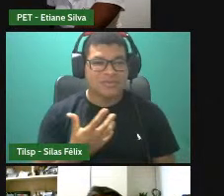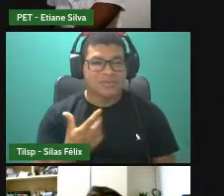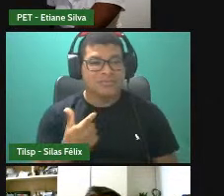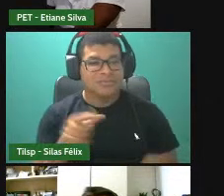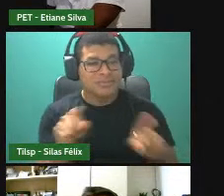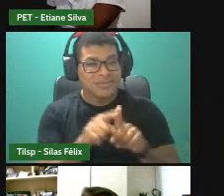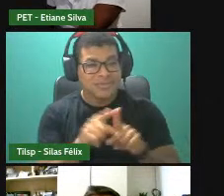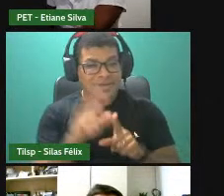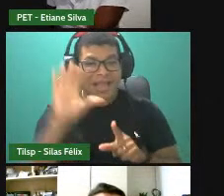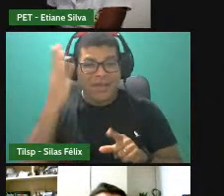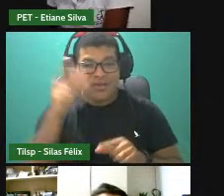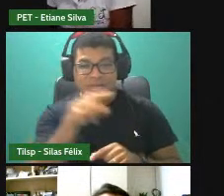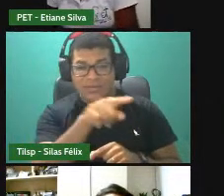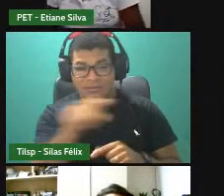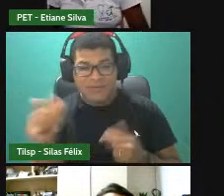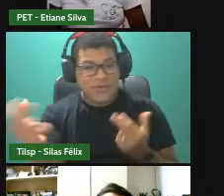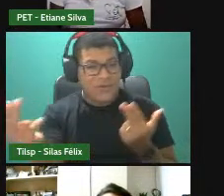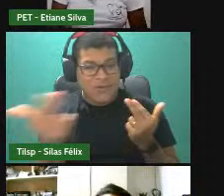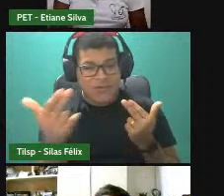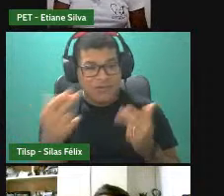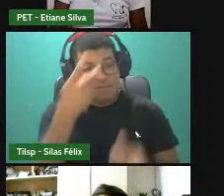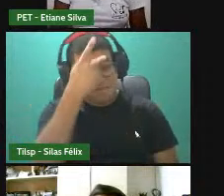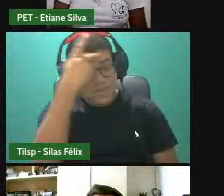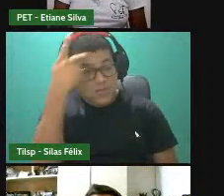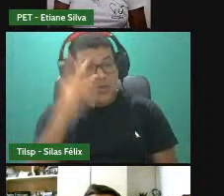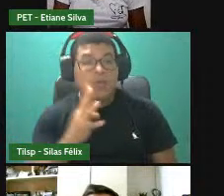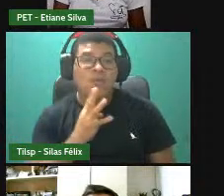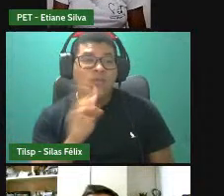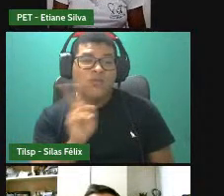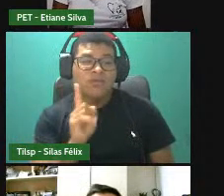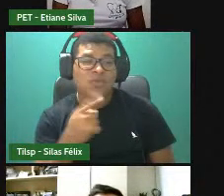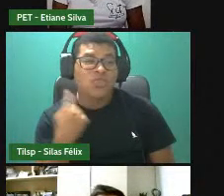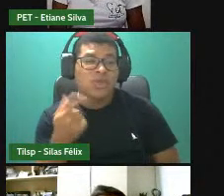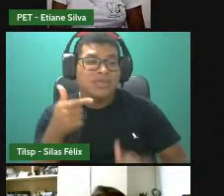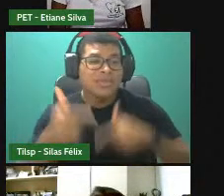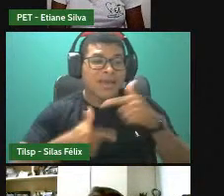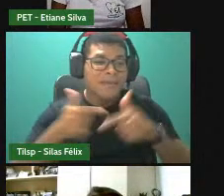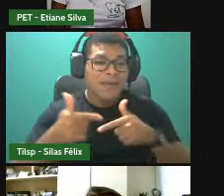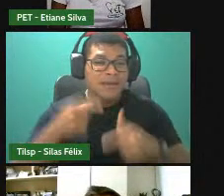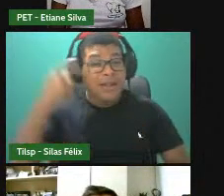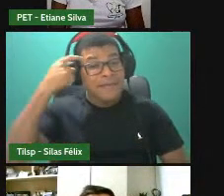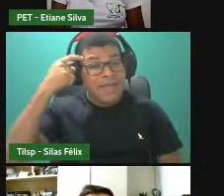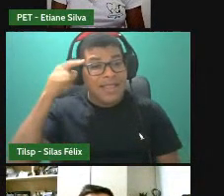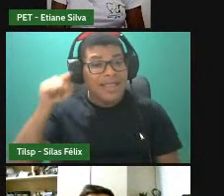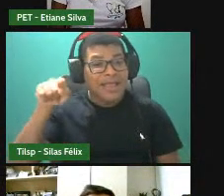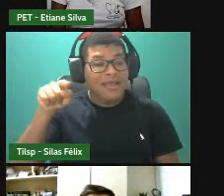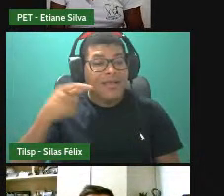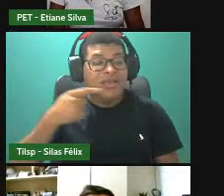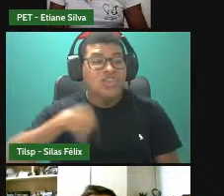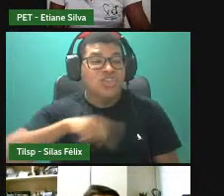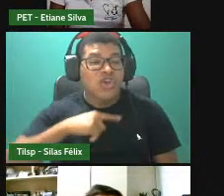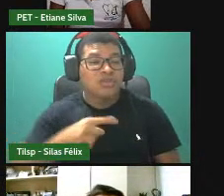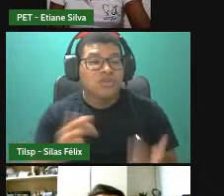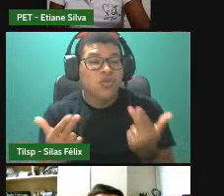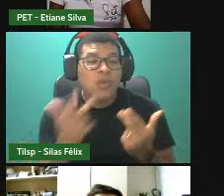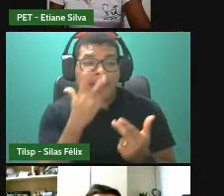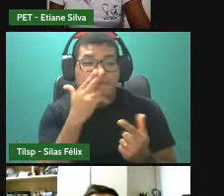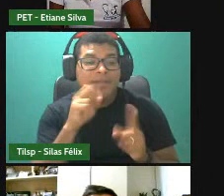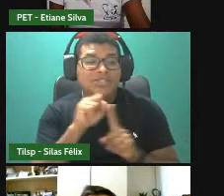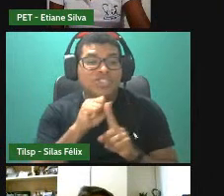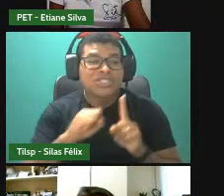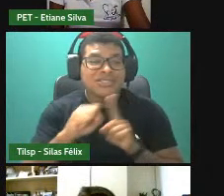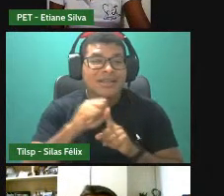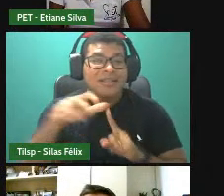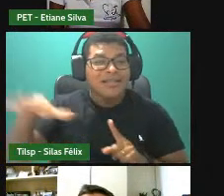né? As pessoas que não sabem muito bem como é o nosso trabalho, vai pensar ali na gente como a sociedade nos vê,